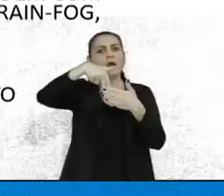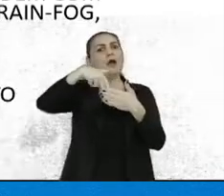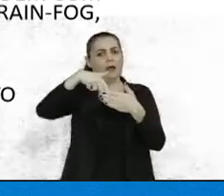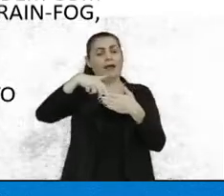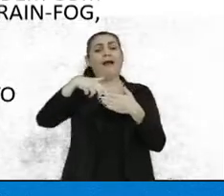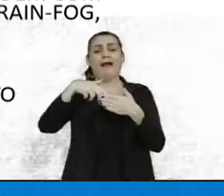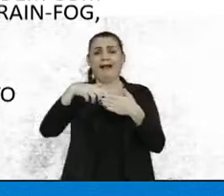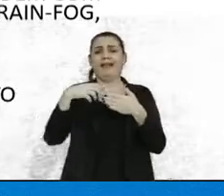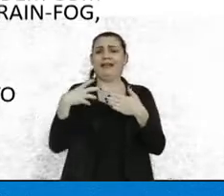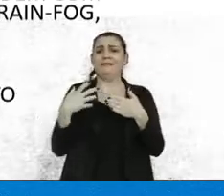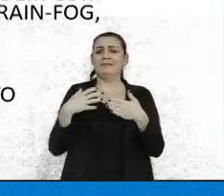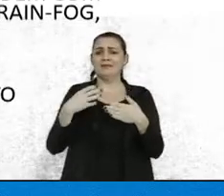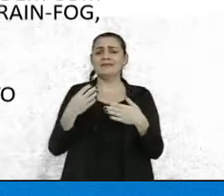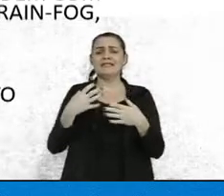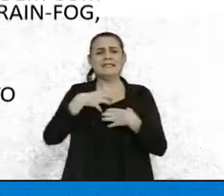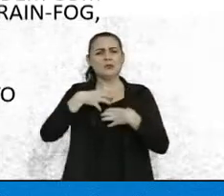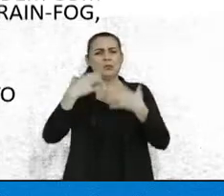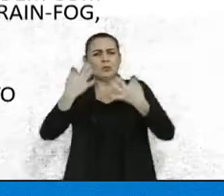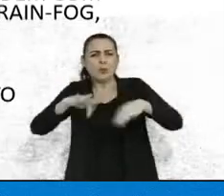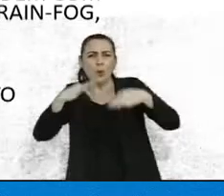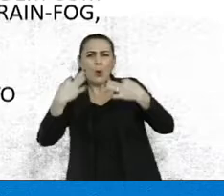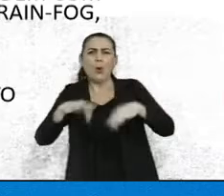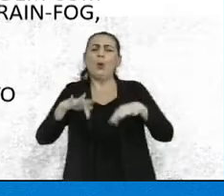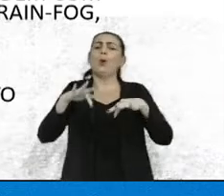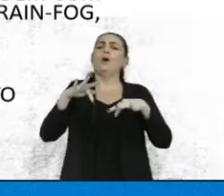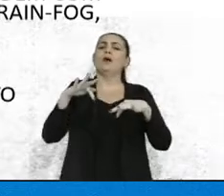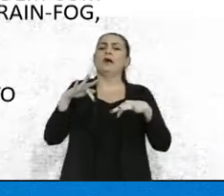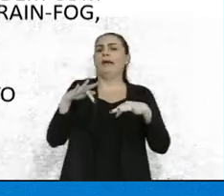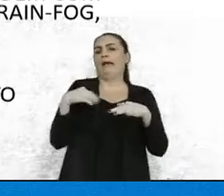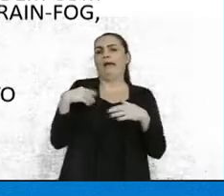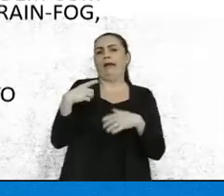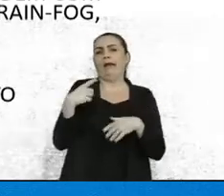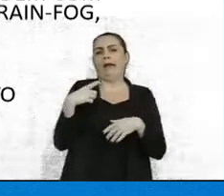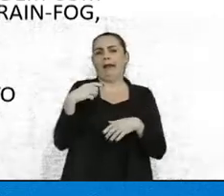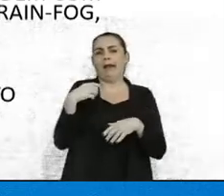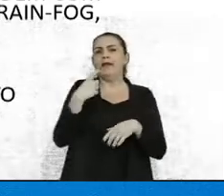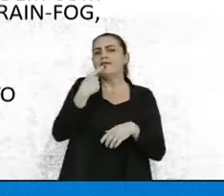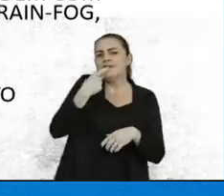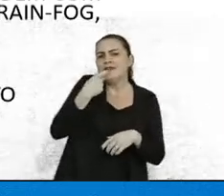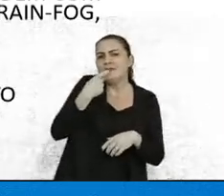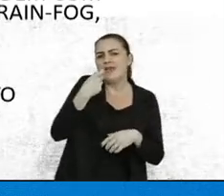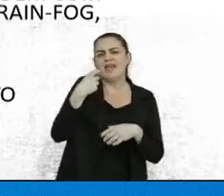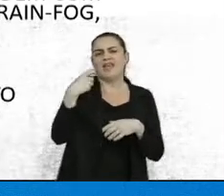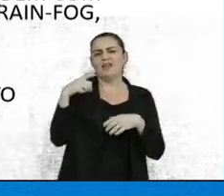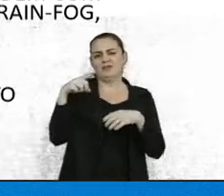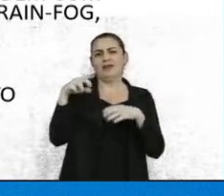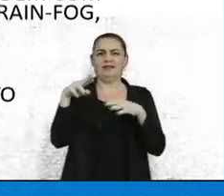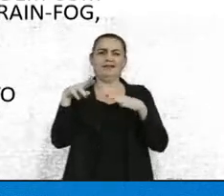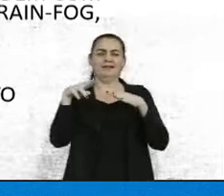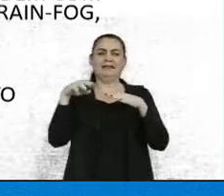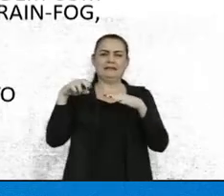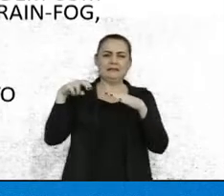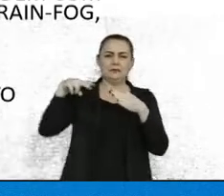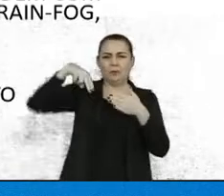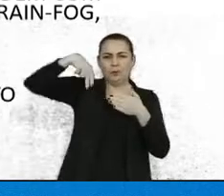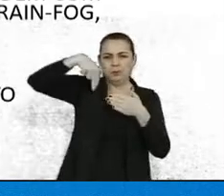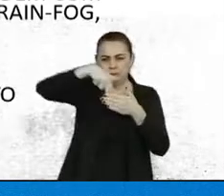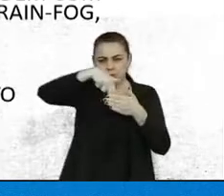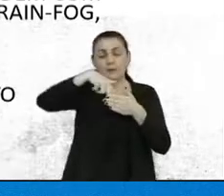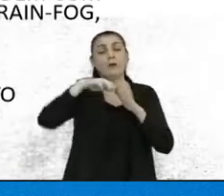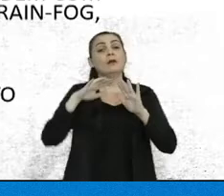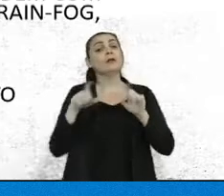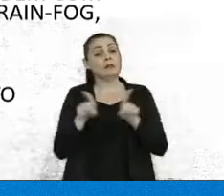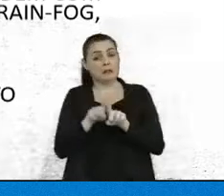aguda, ela é dolorosa, às vezes eu posso até ter febre. A inflamação crônica das doenças inflamatórias, ela é de